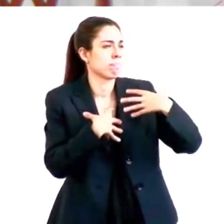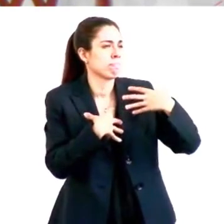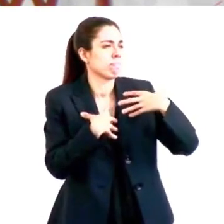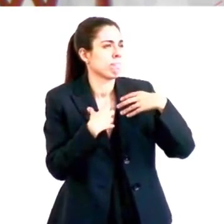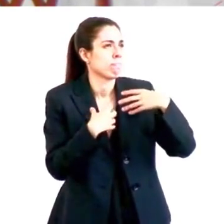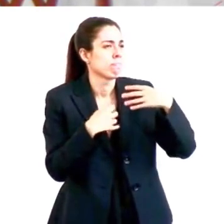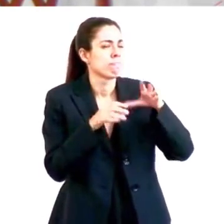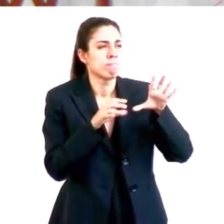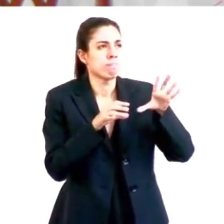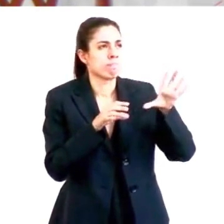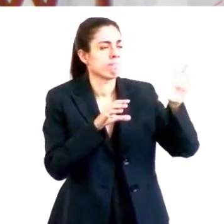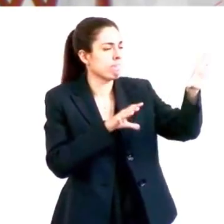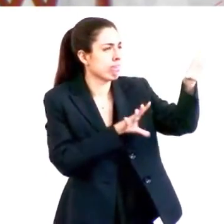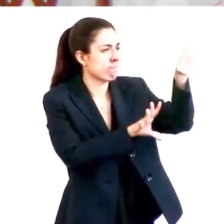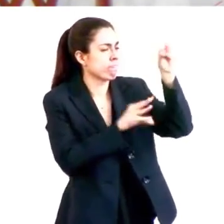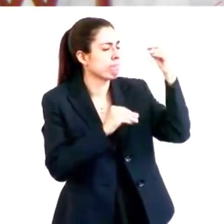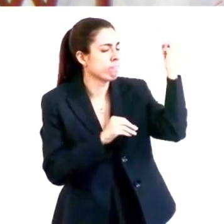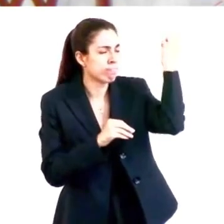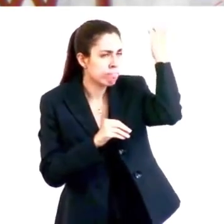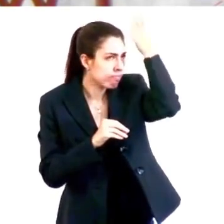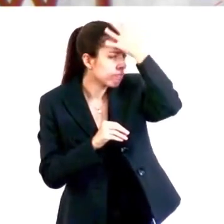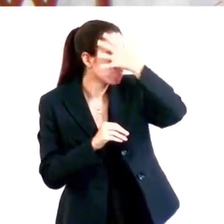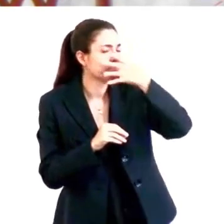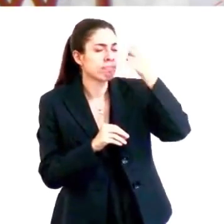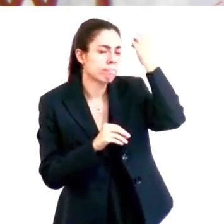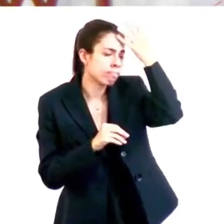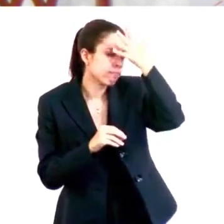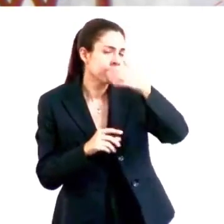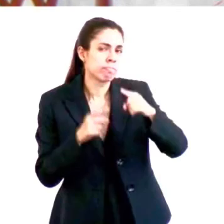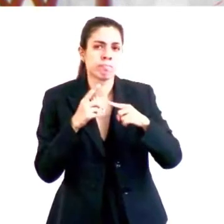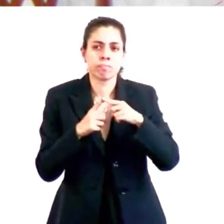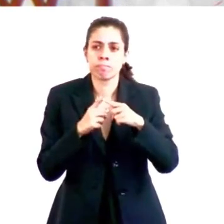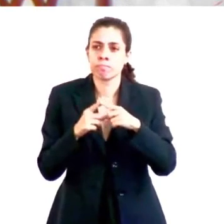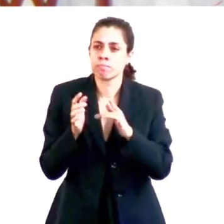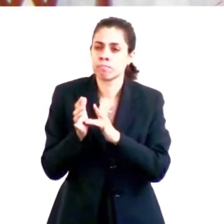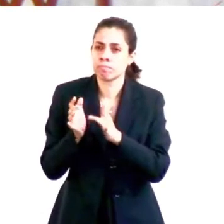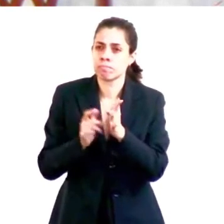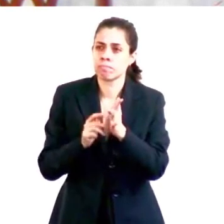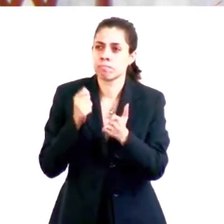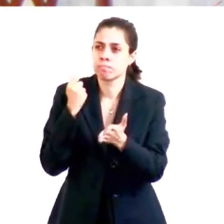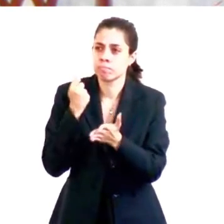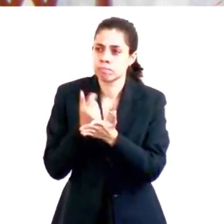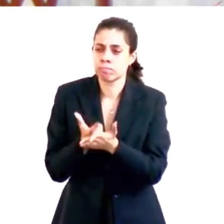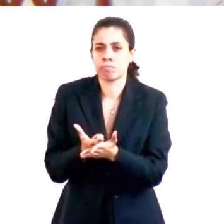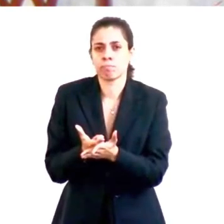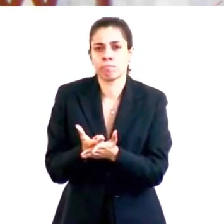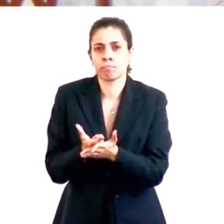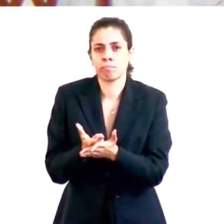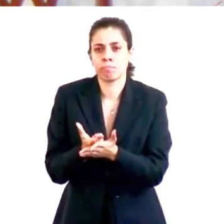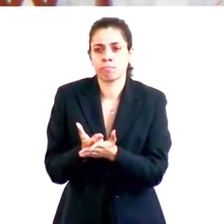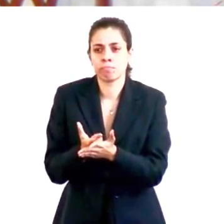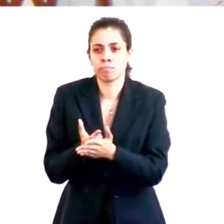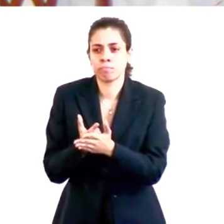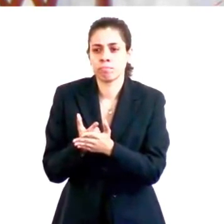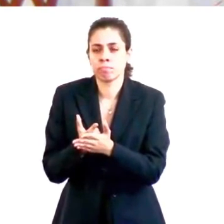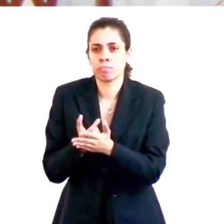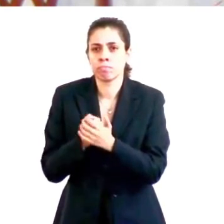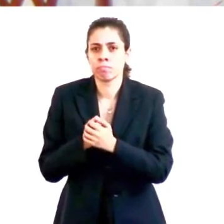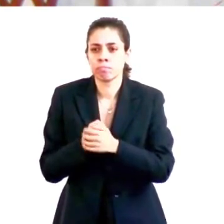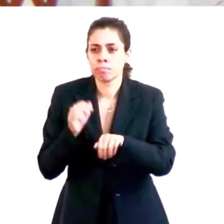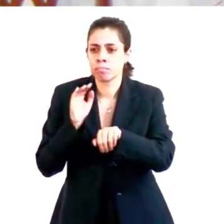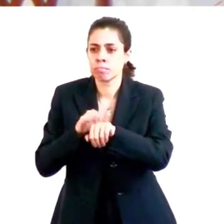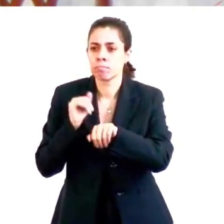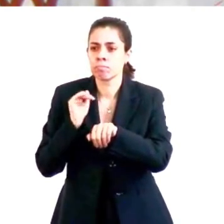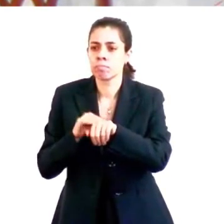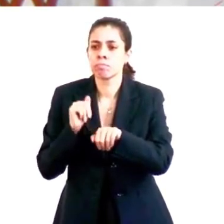comprou você com o precioso sangue dele, para você ser um imitador de Deus. Há um convite.